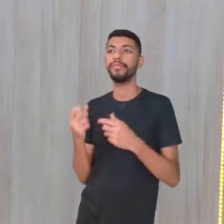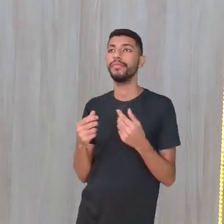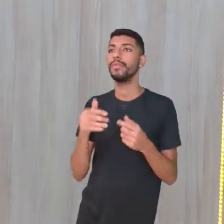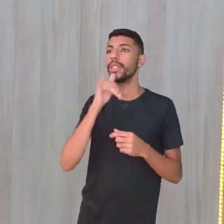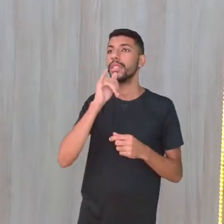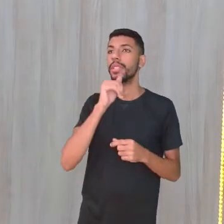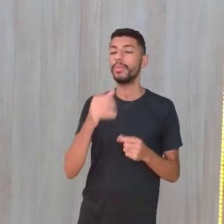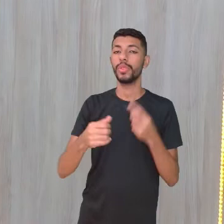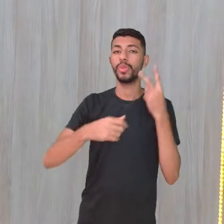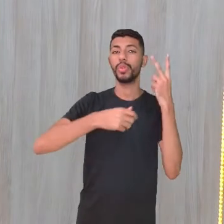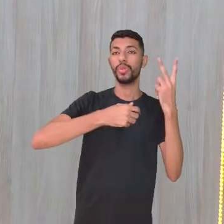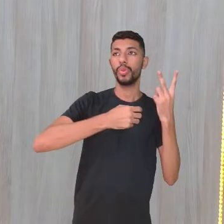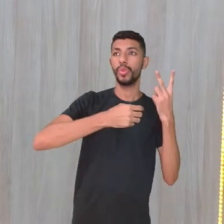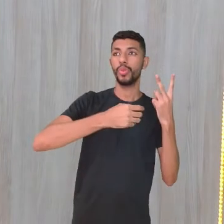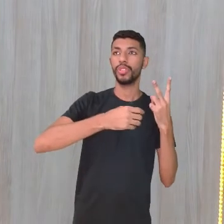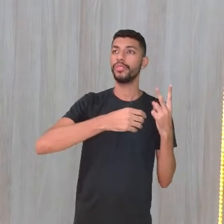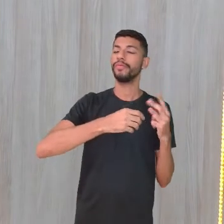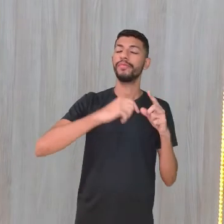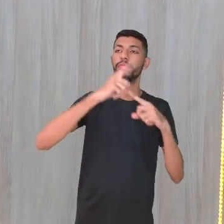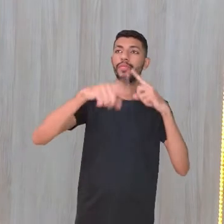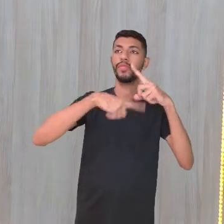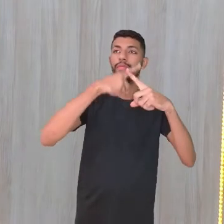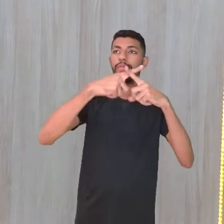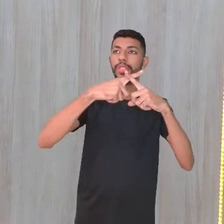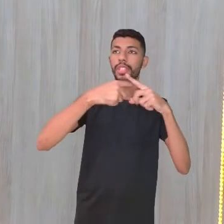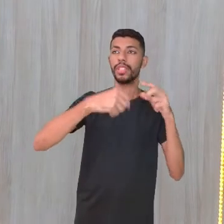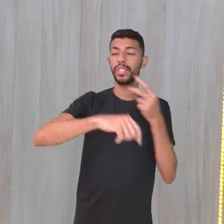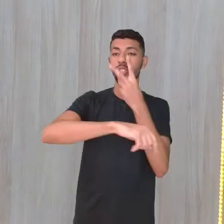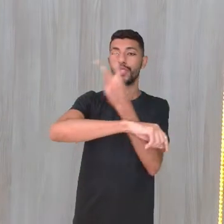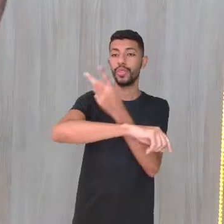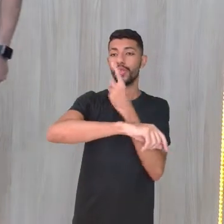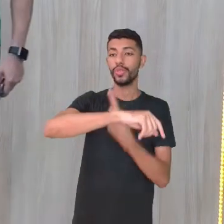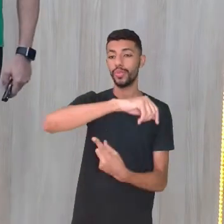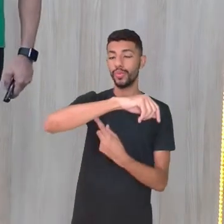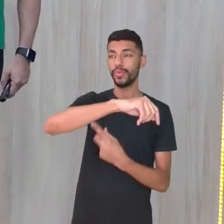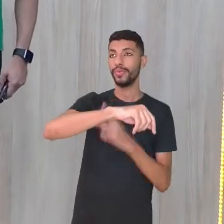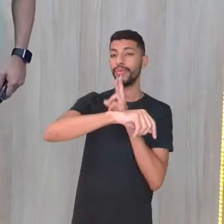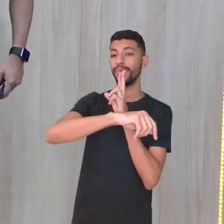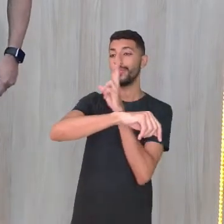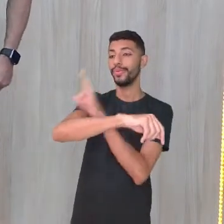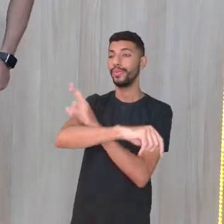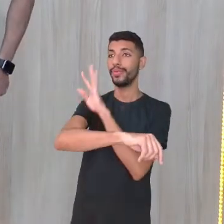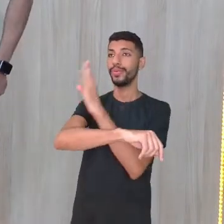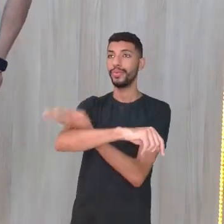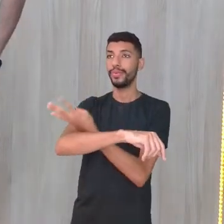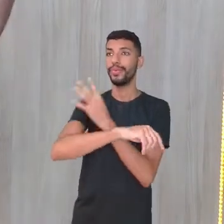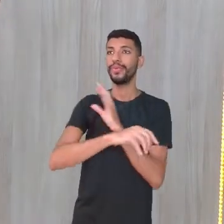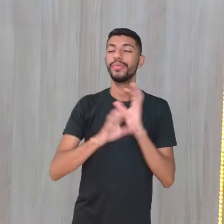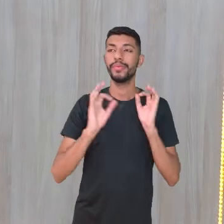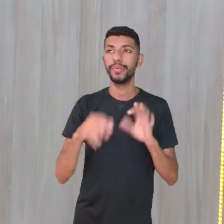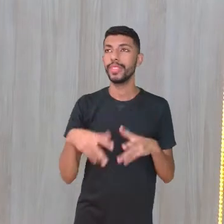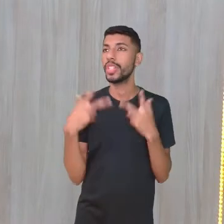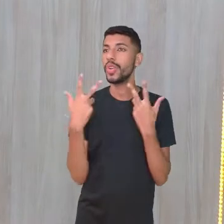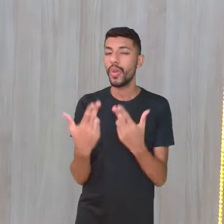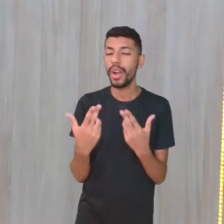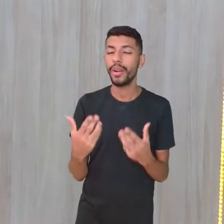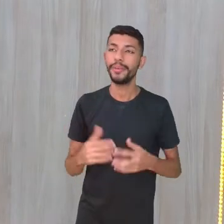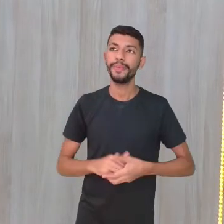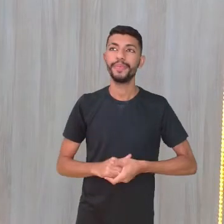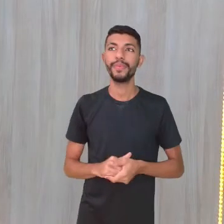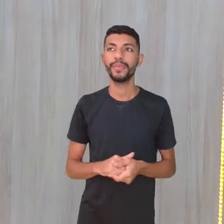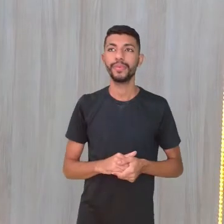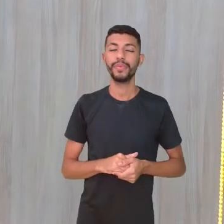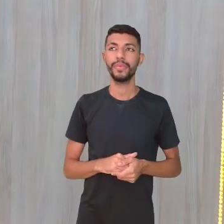o 2 e multiplicar pelo inverso desse 1/2, tá? Então, o 2 que estava